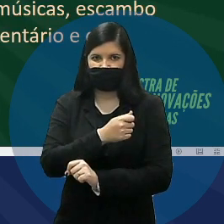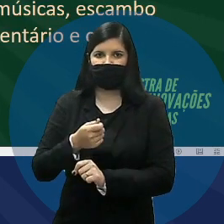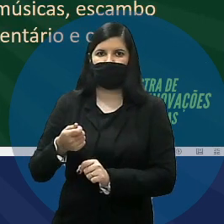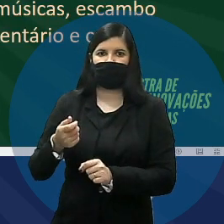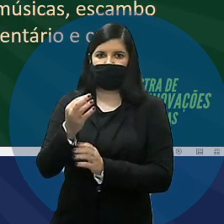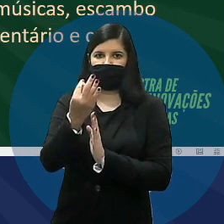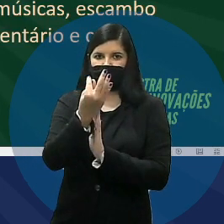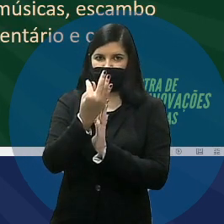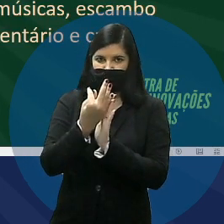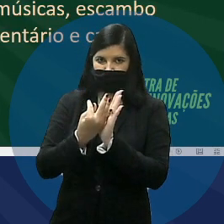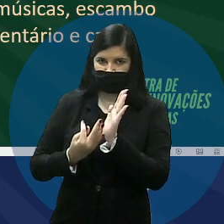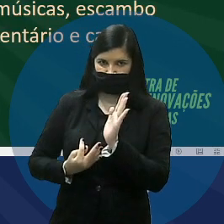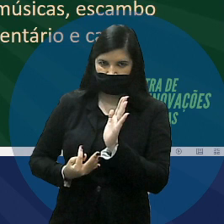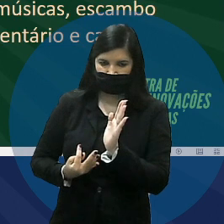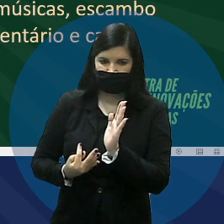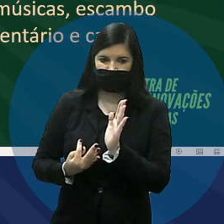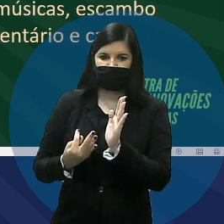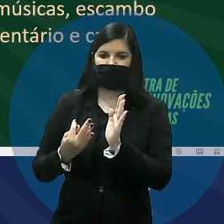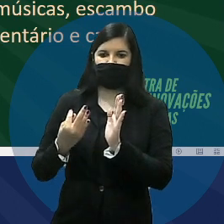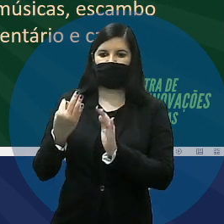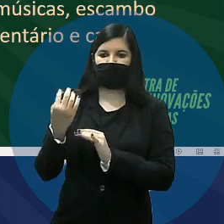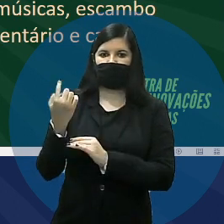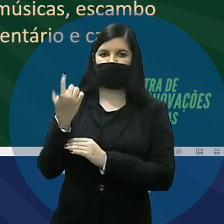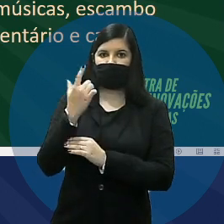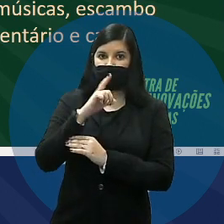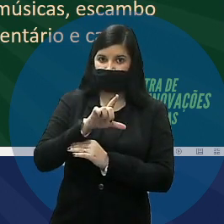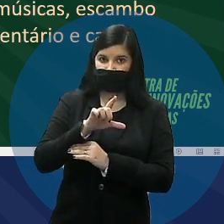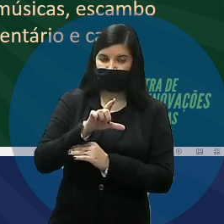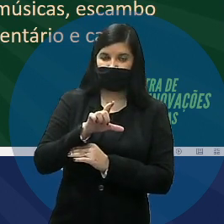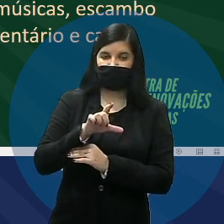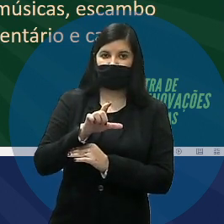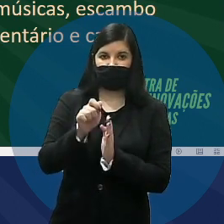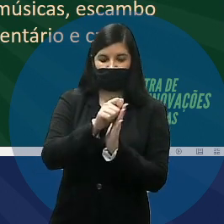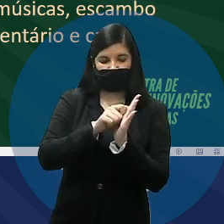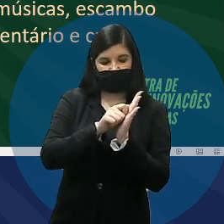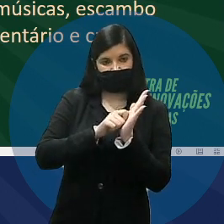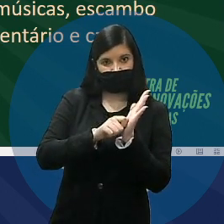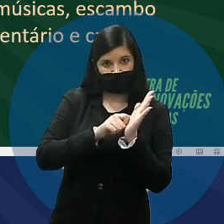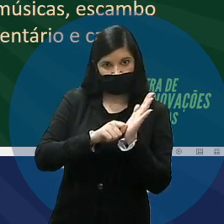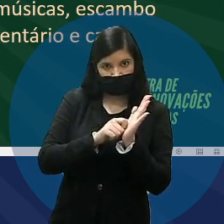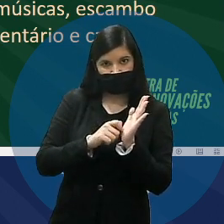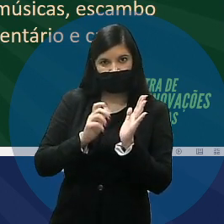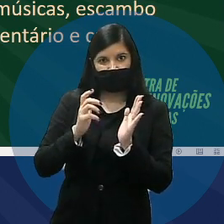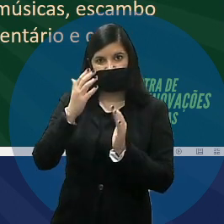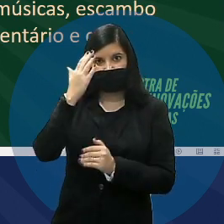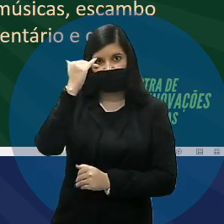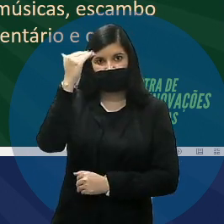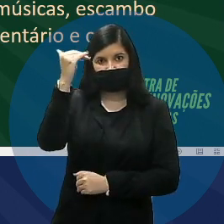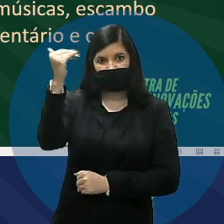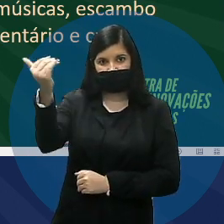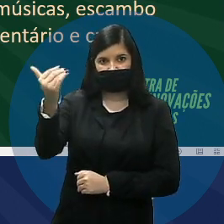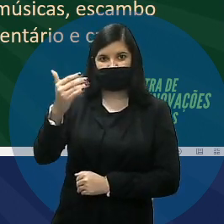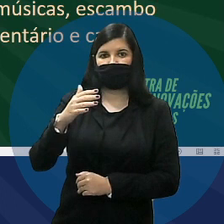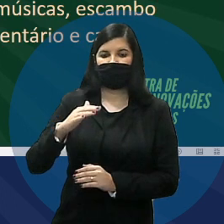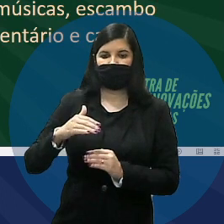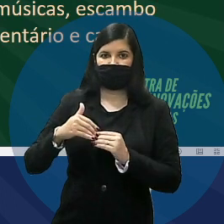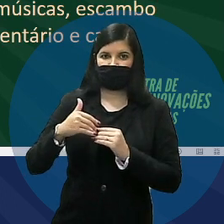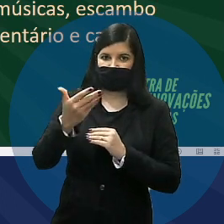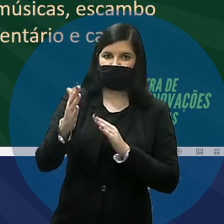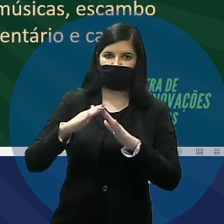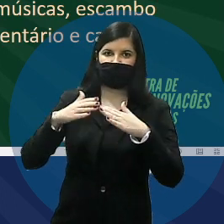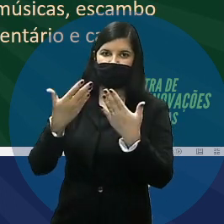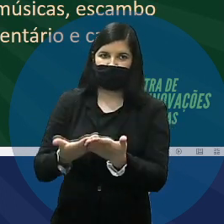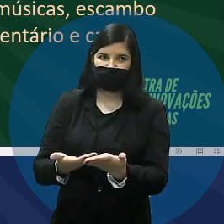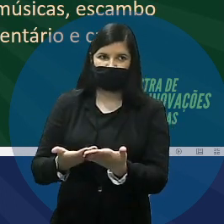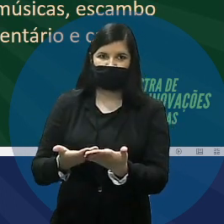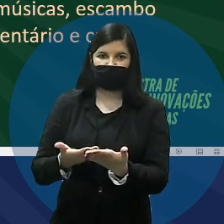textos, trazer os escritores já consagrados, né, que estão no lado de fora da escola, e assim a gente